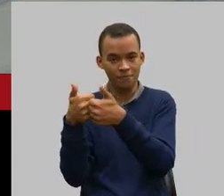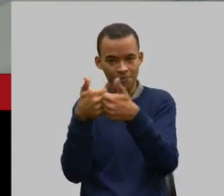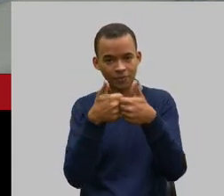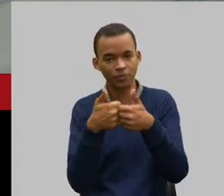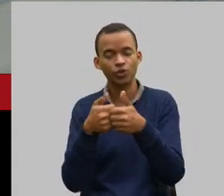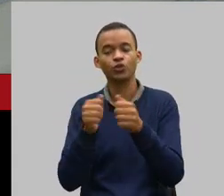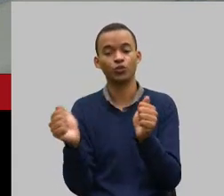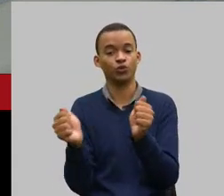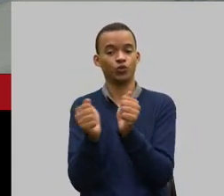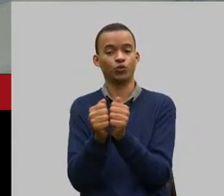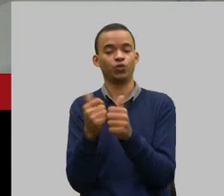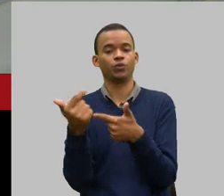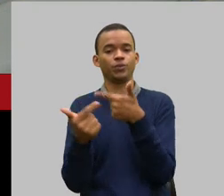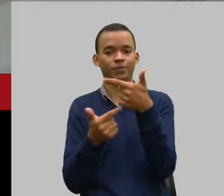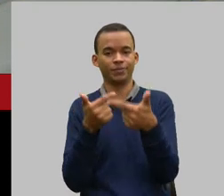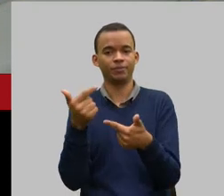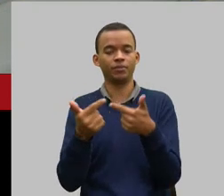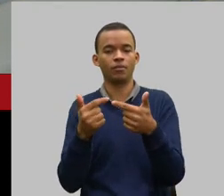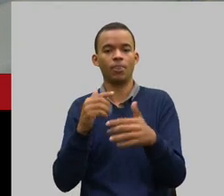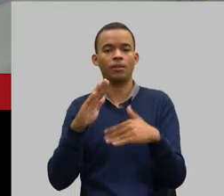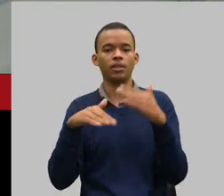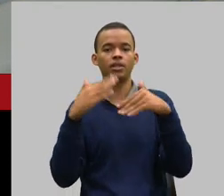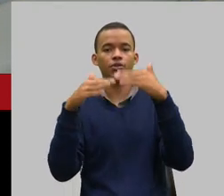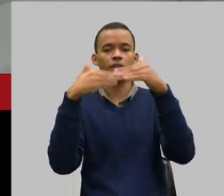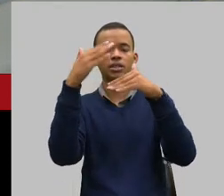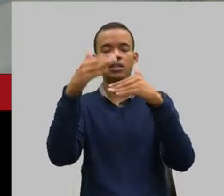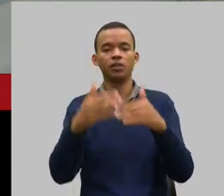do desenvolvimento que envolve